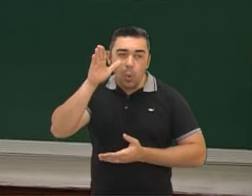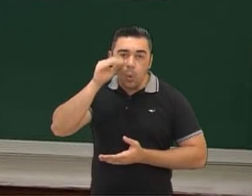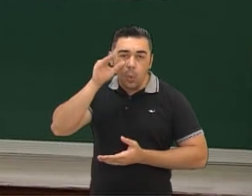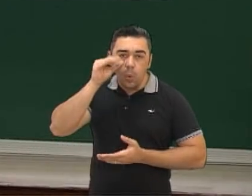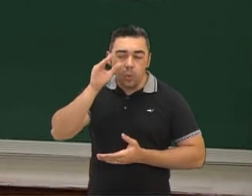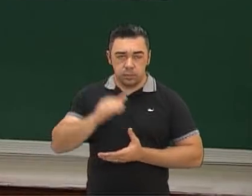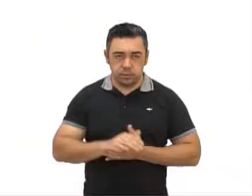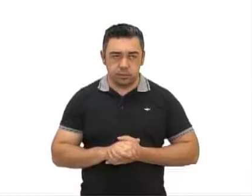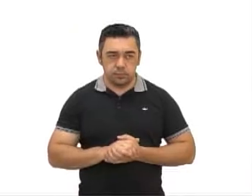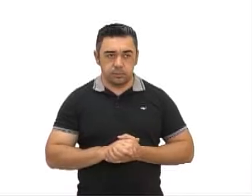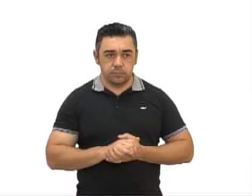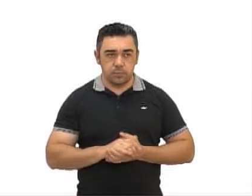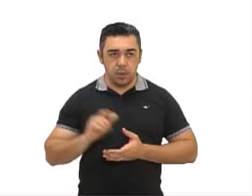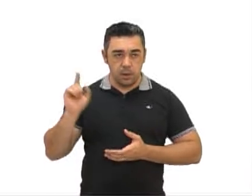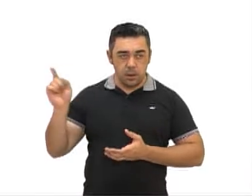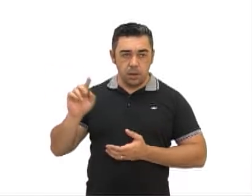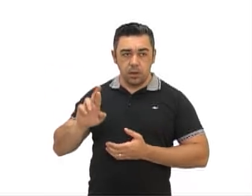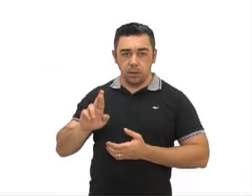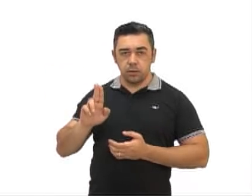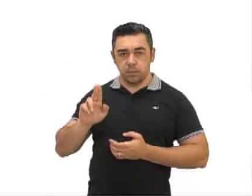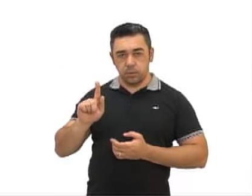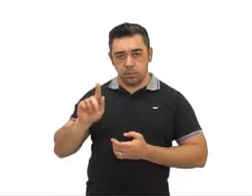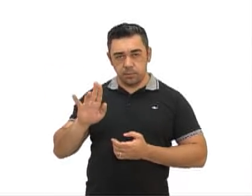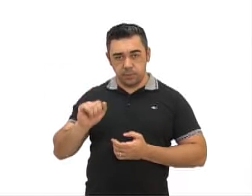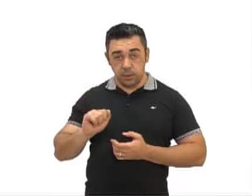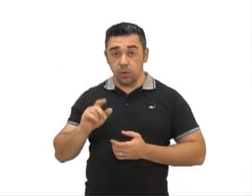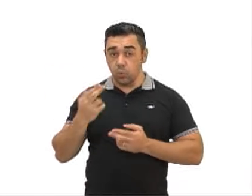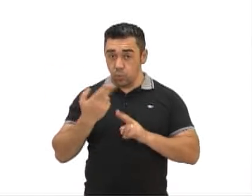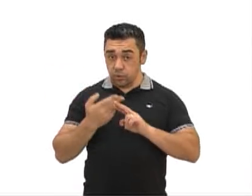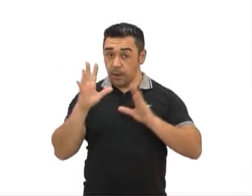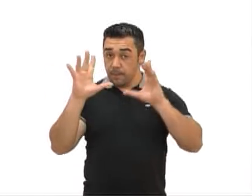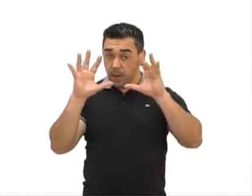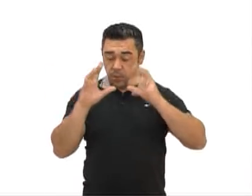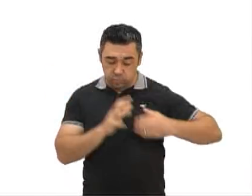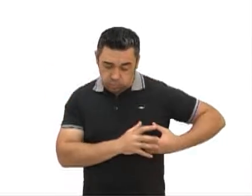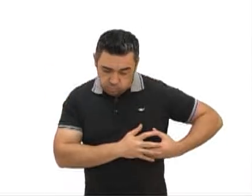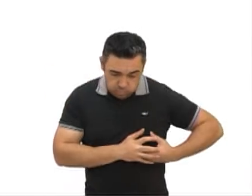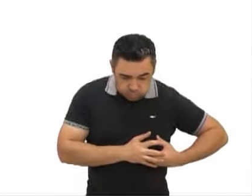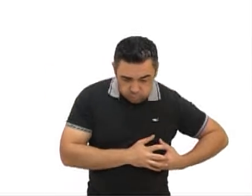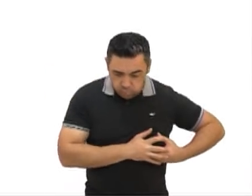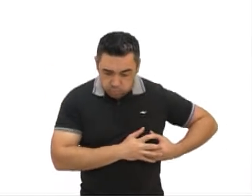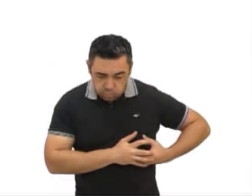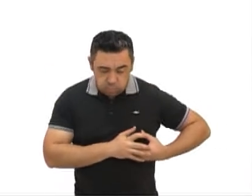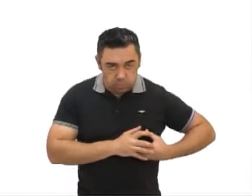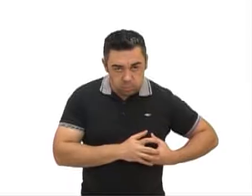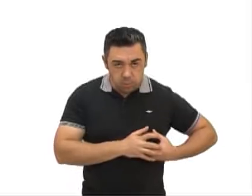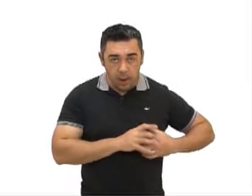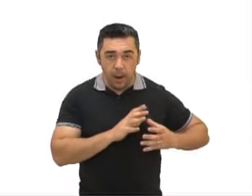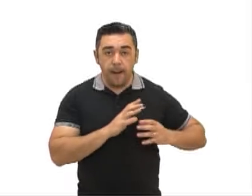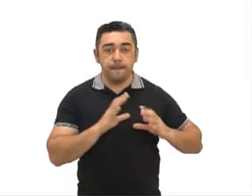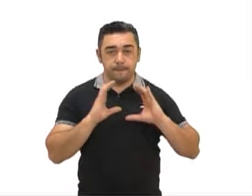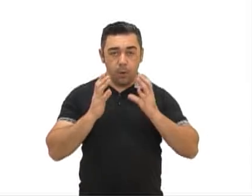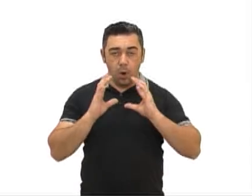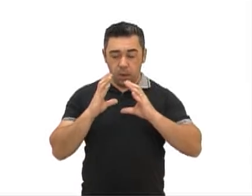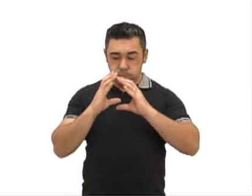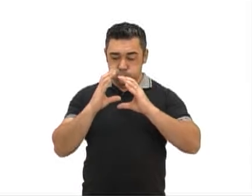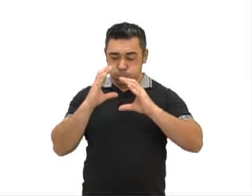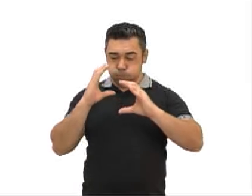Curiosidades. No rugby, utiliza-se mais as mãos que os pés. A bola oval é